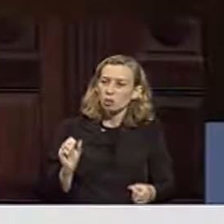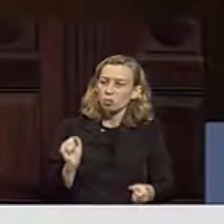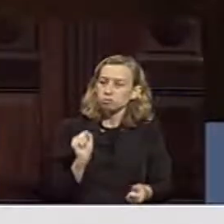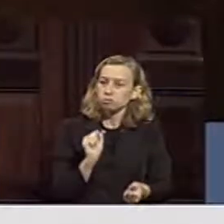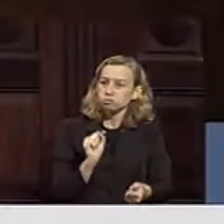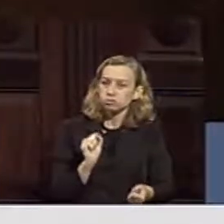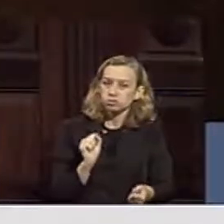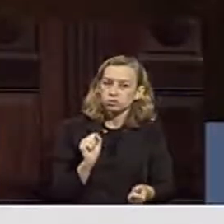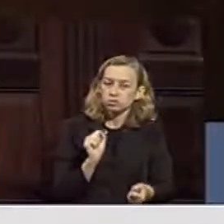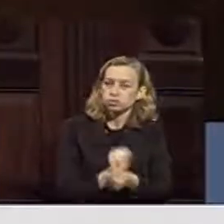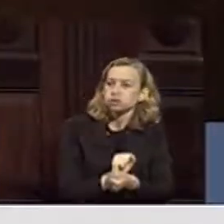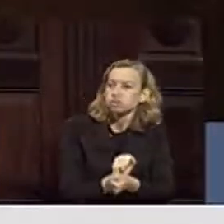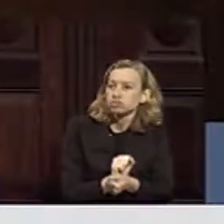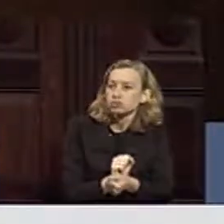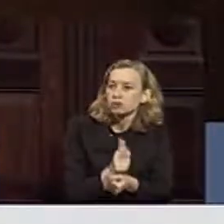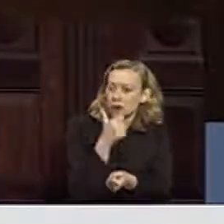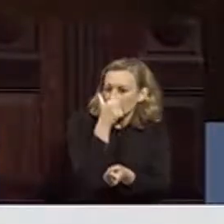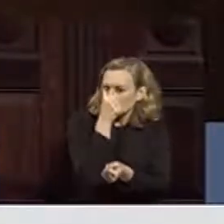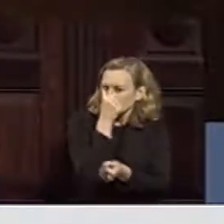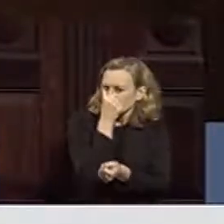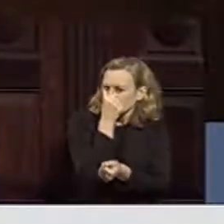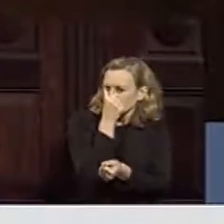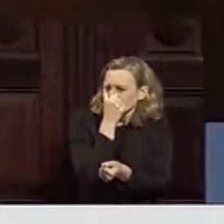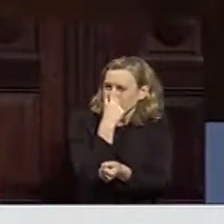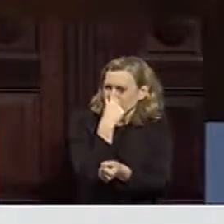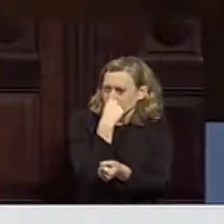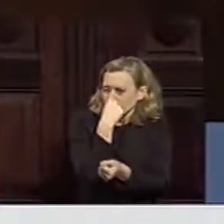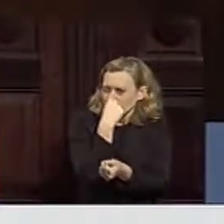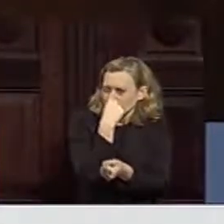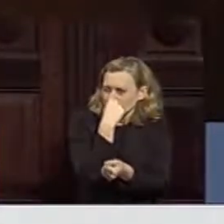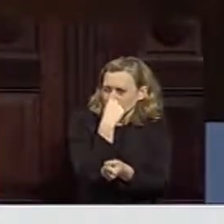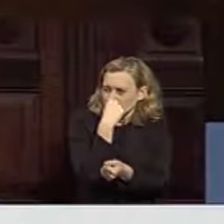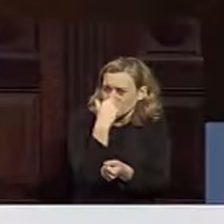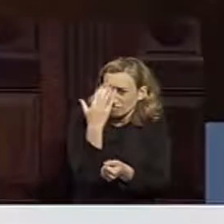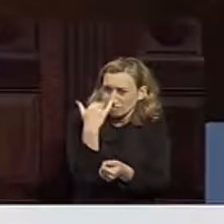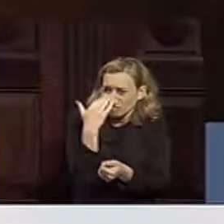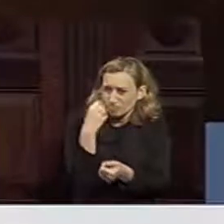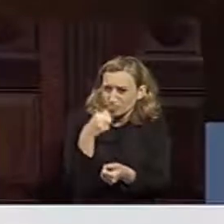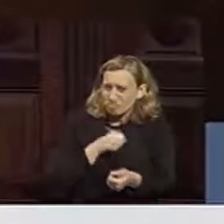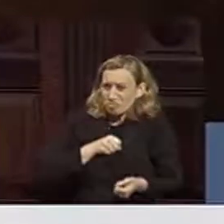de fezes, de papel higiênico sujo.